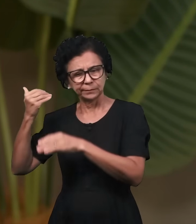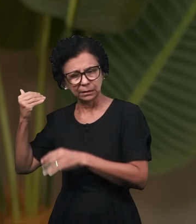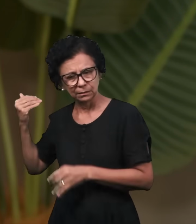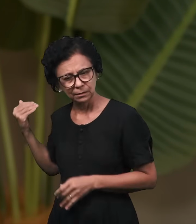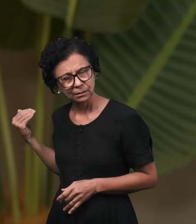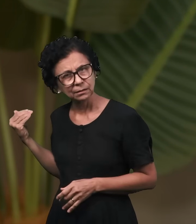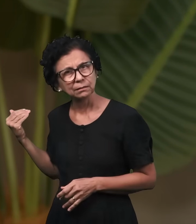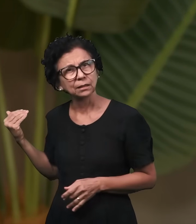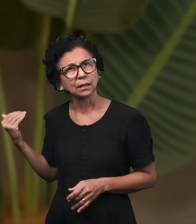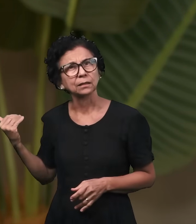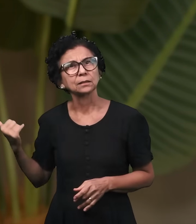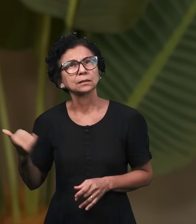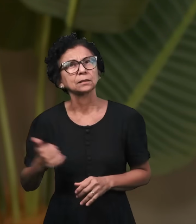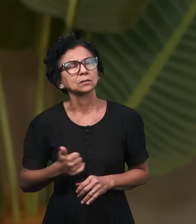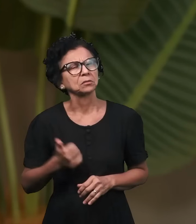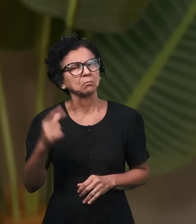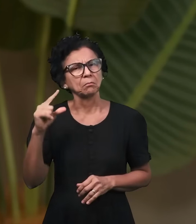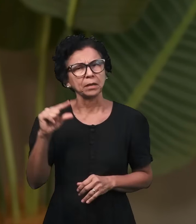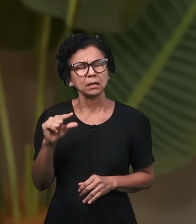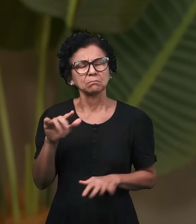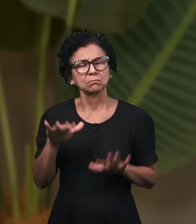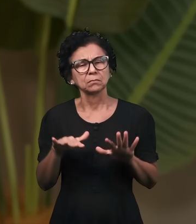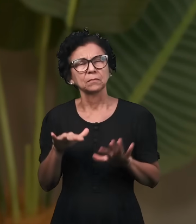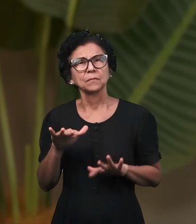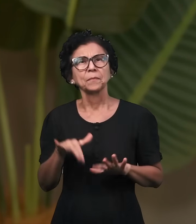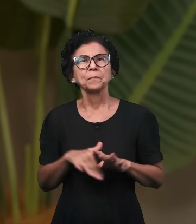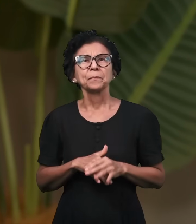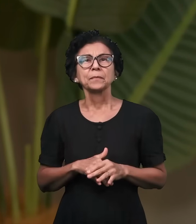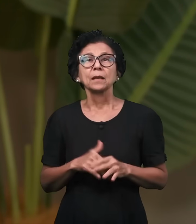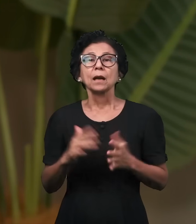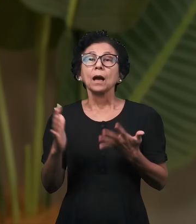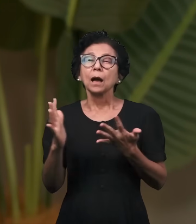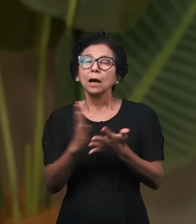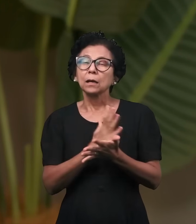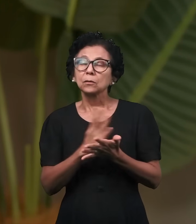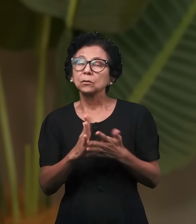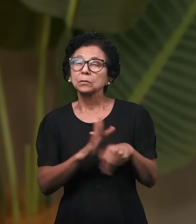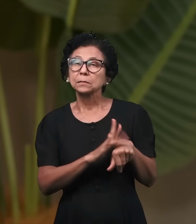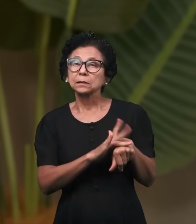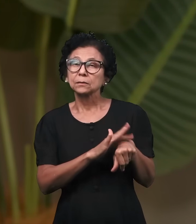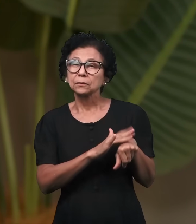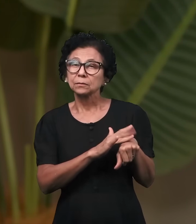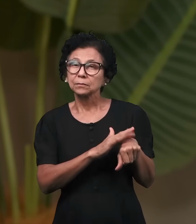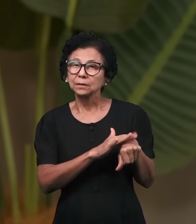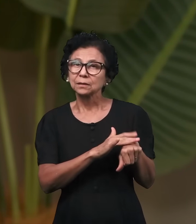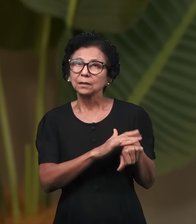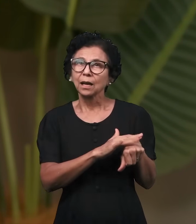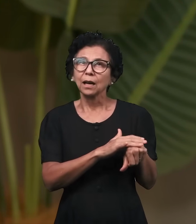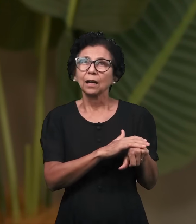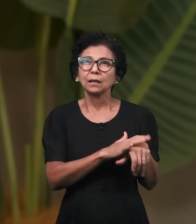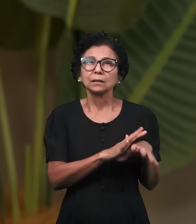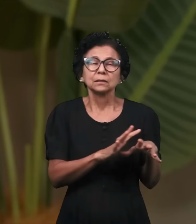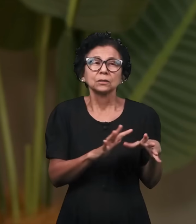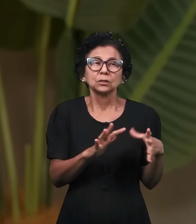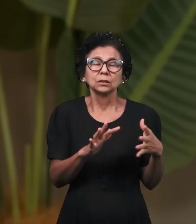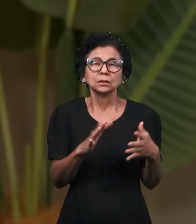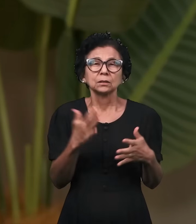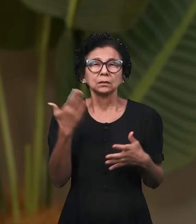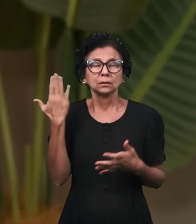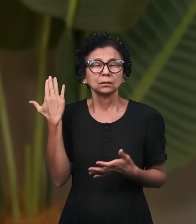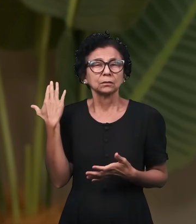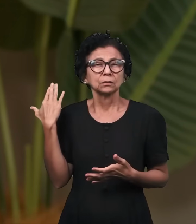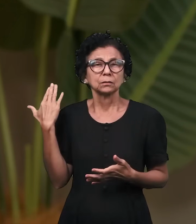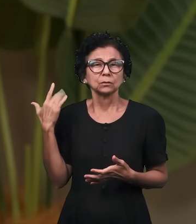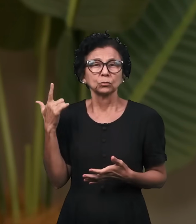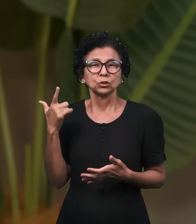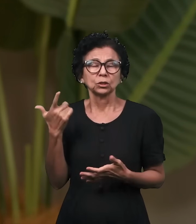Menos até, sobre algumas enfermidades que é muito comum hoje na infância, né?